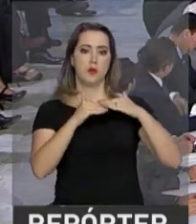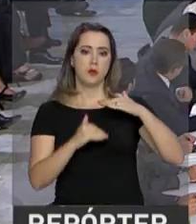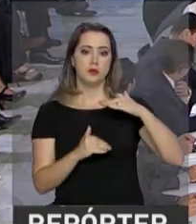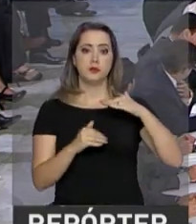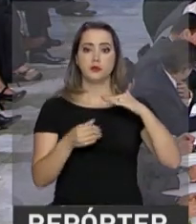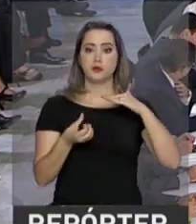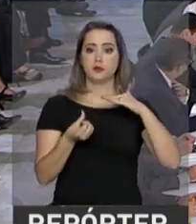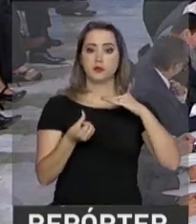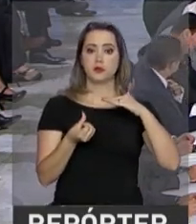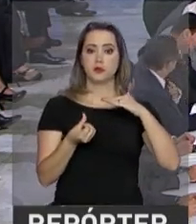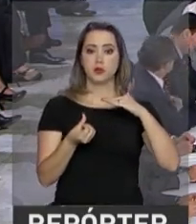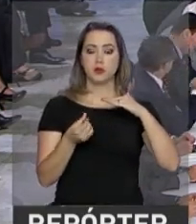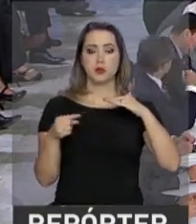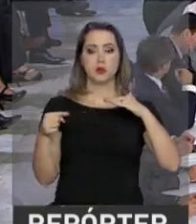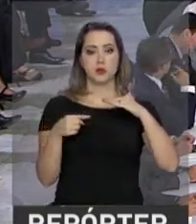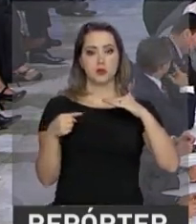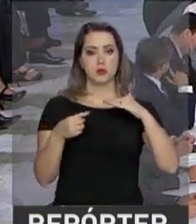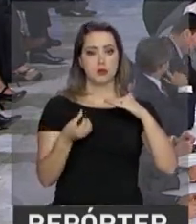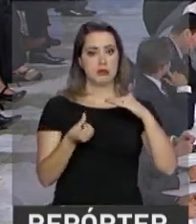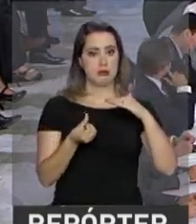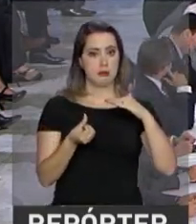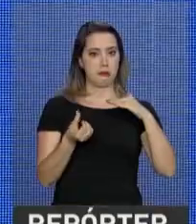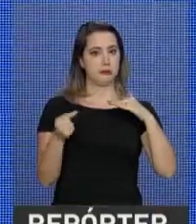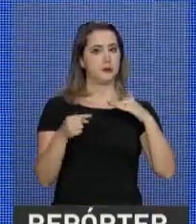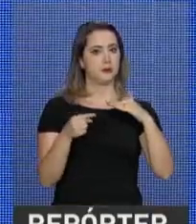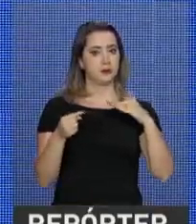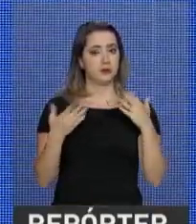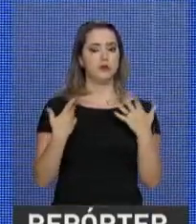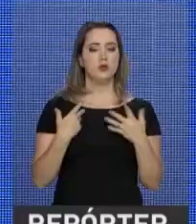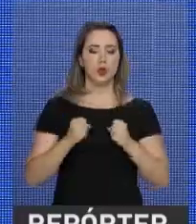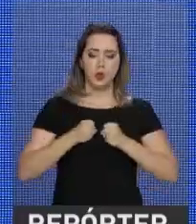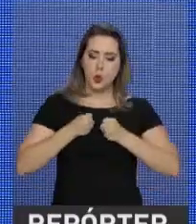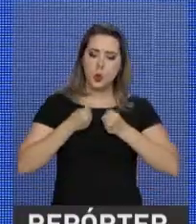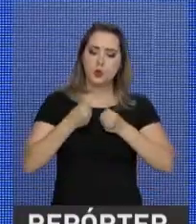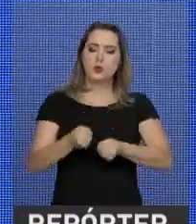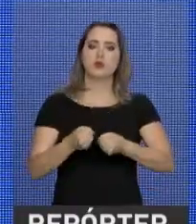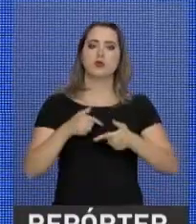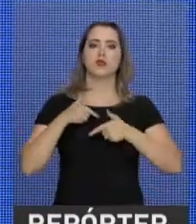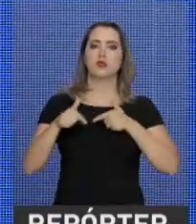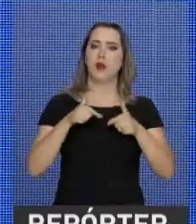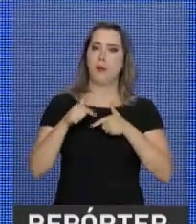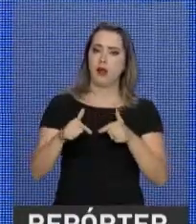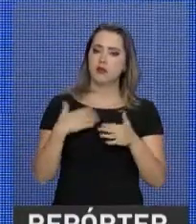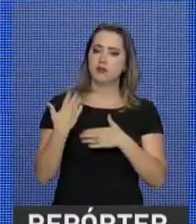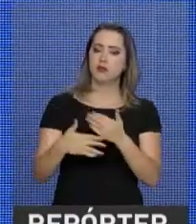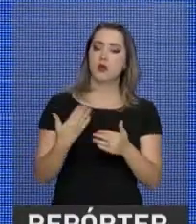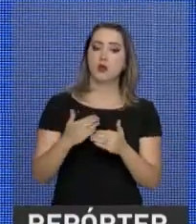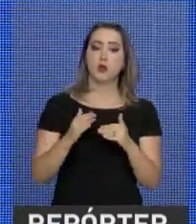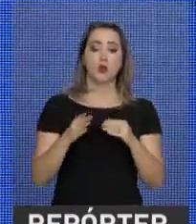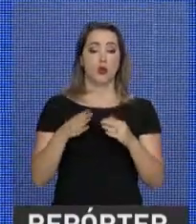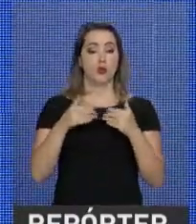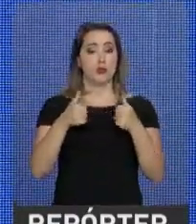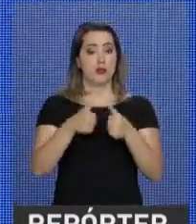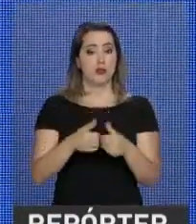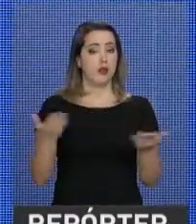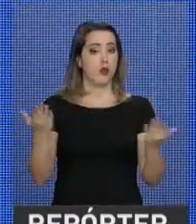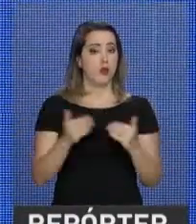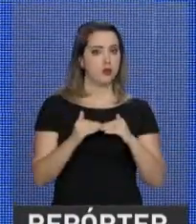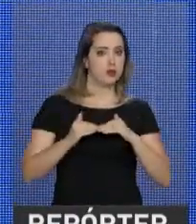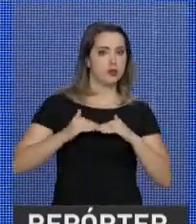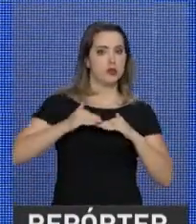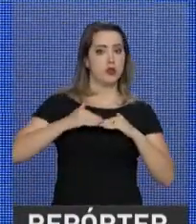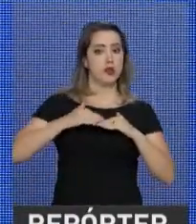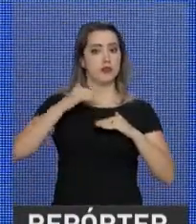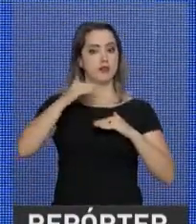abaixo dos 6 pontos negativos e, com muito trabalho, posicioná-la acima